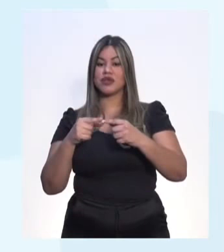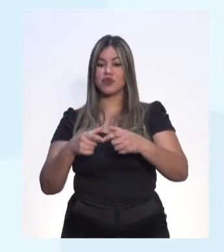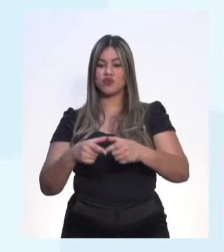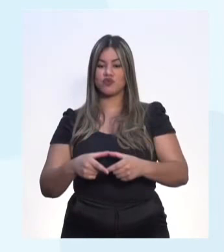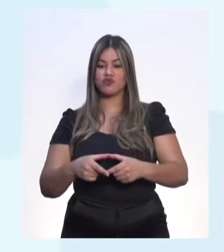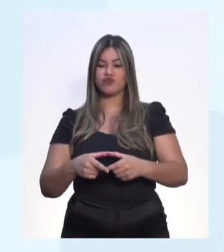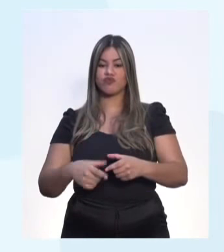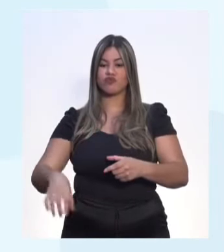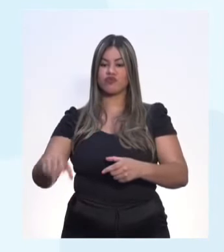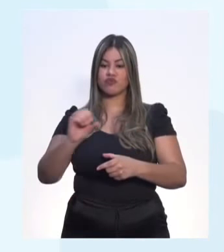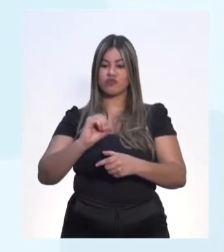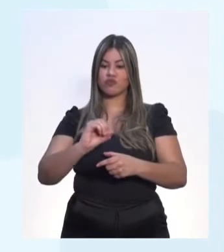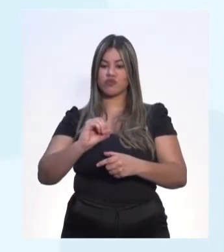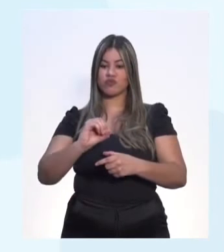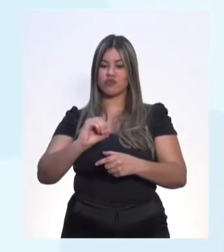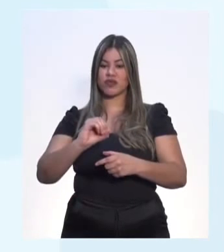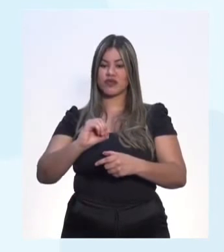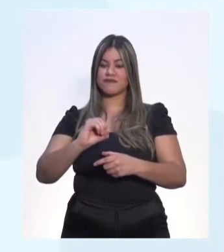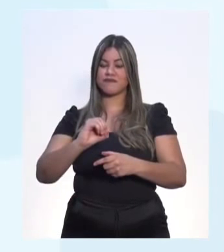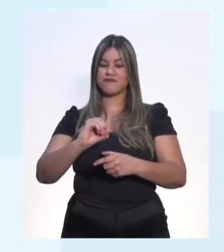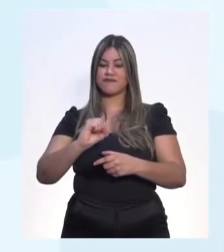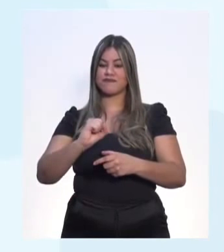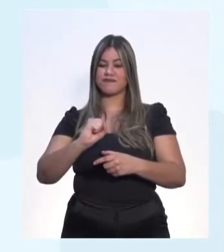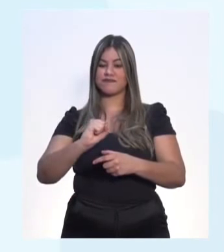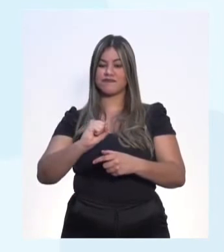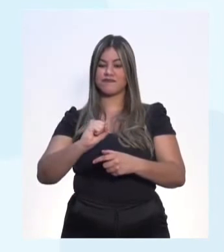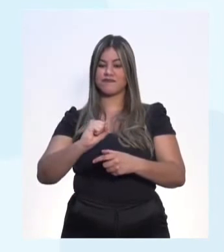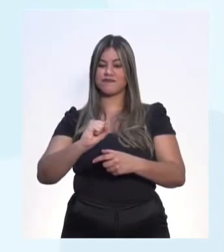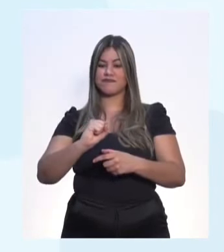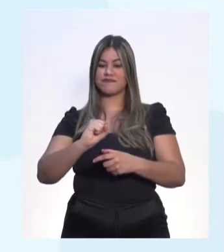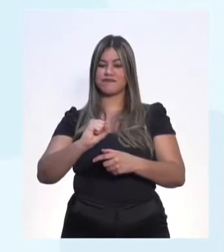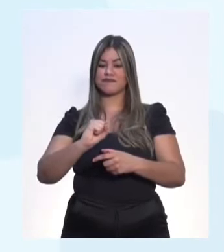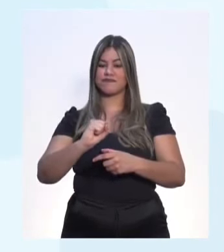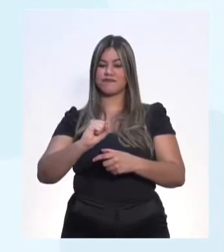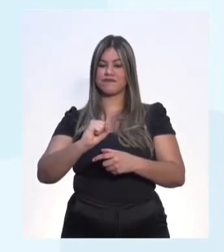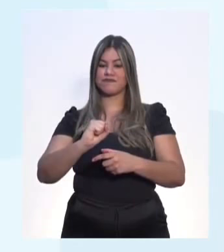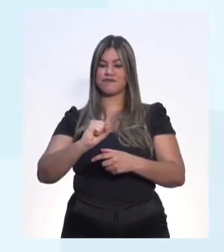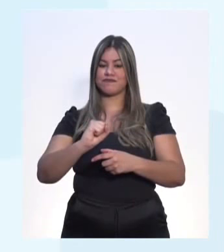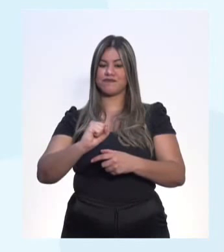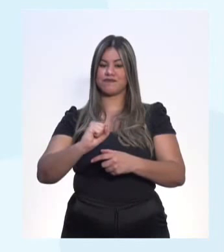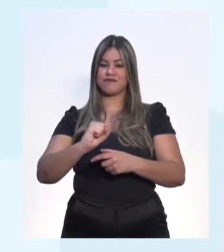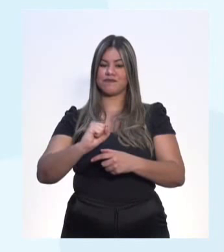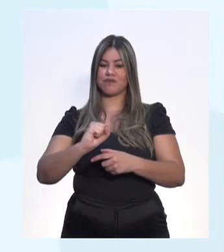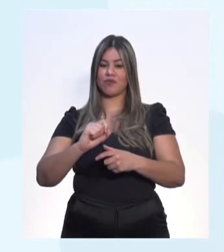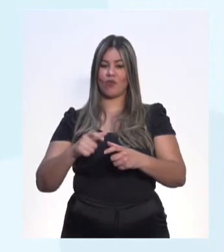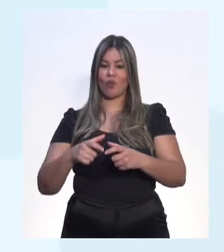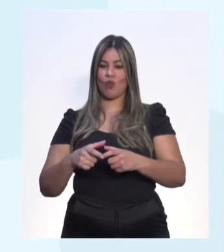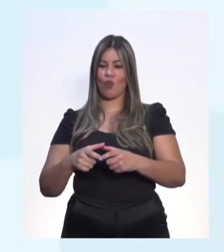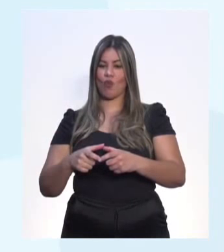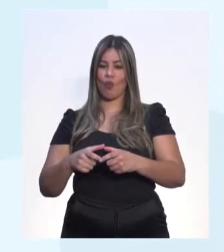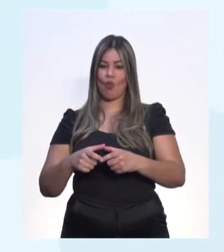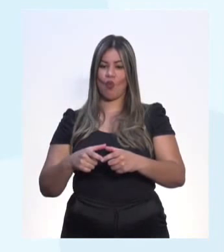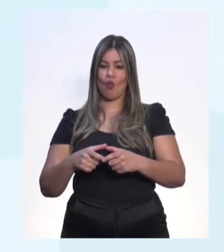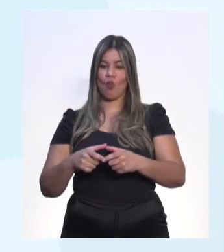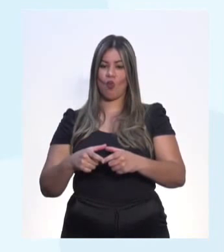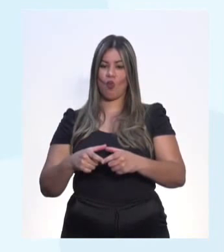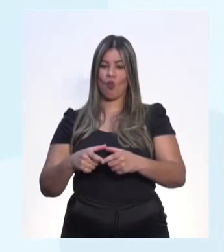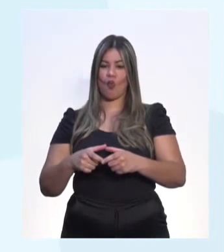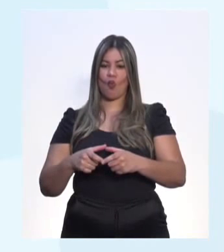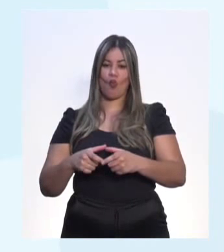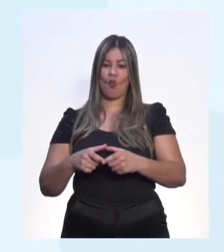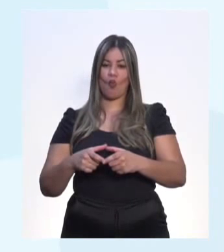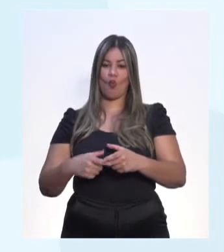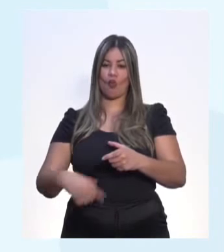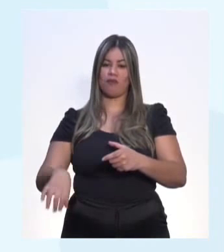a representação tá de um. Mas esse esse suvaco aqui nessa essa